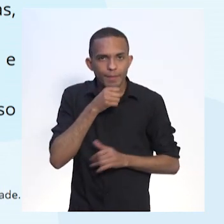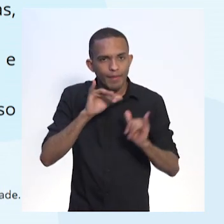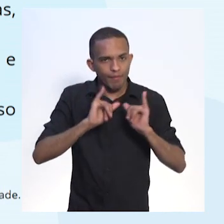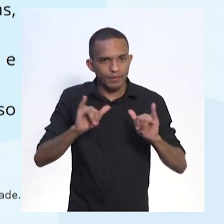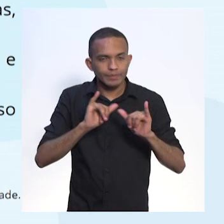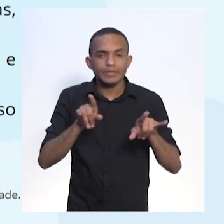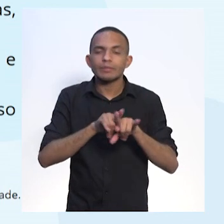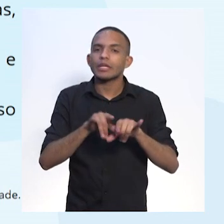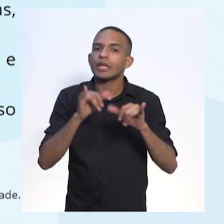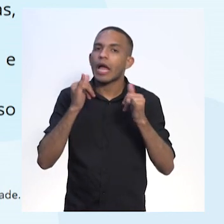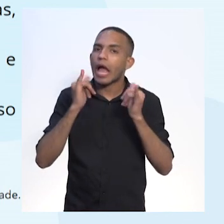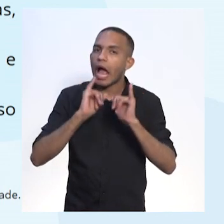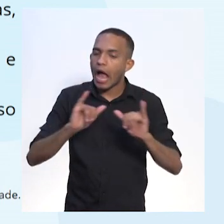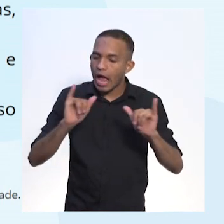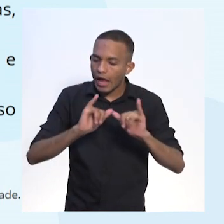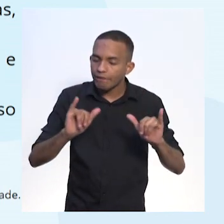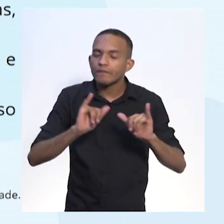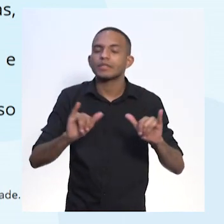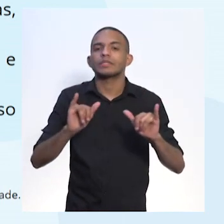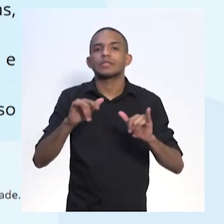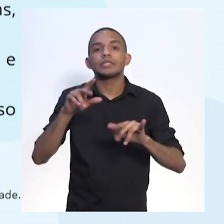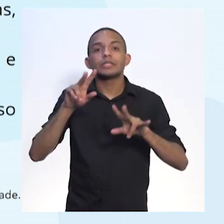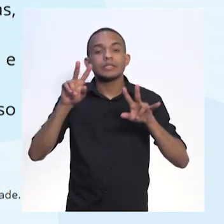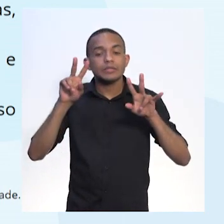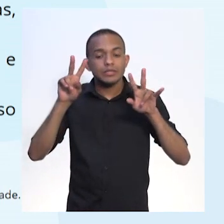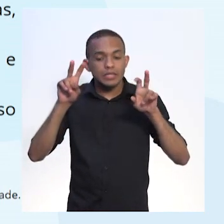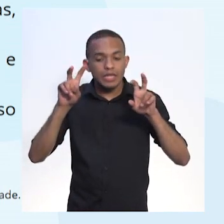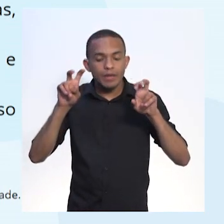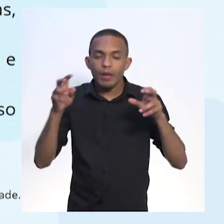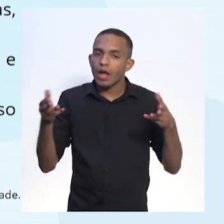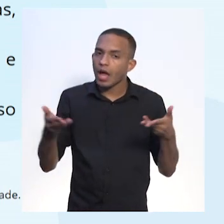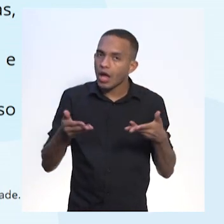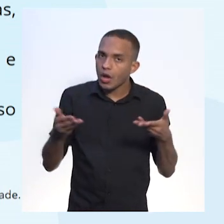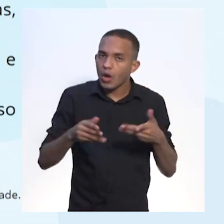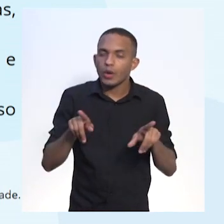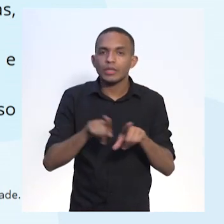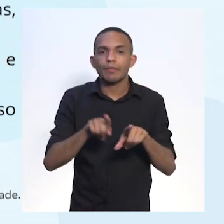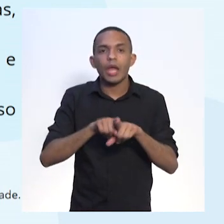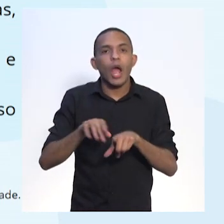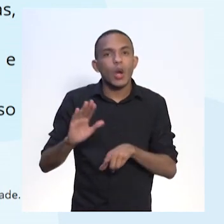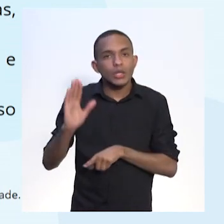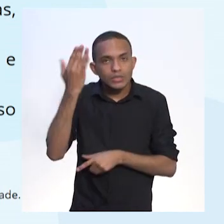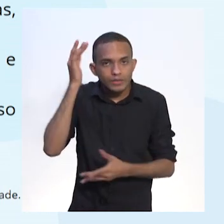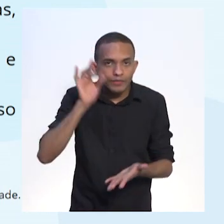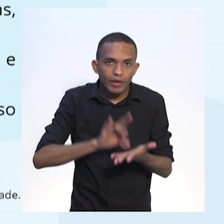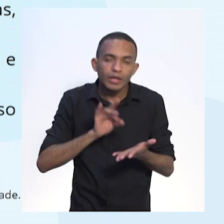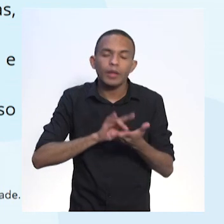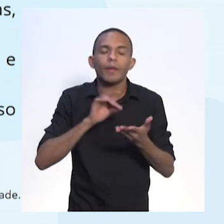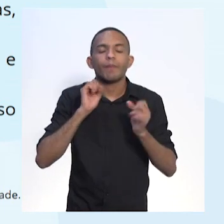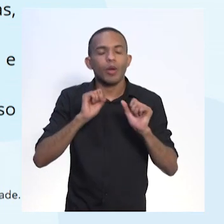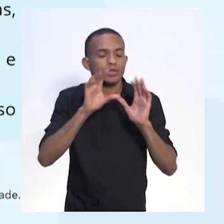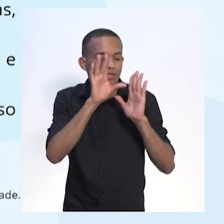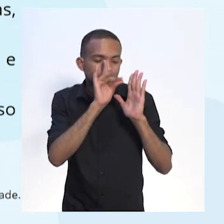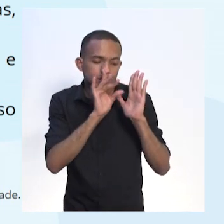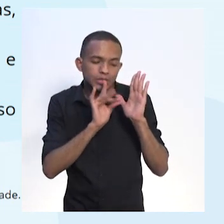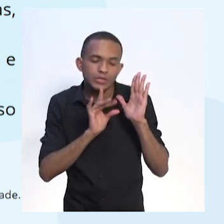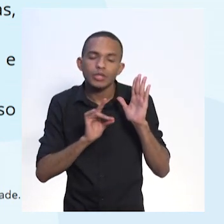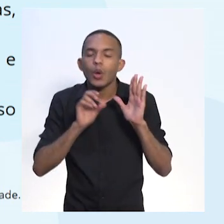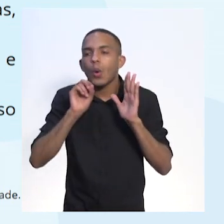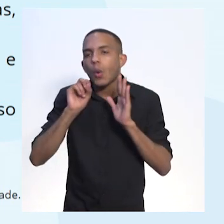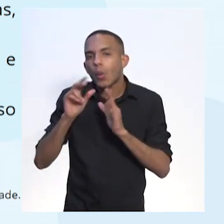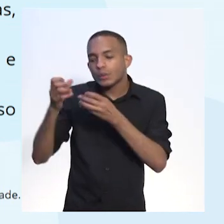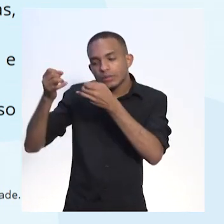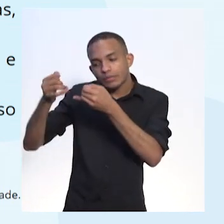é informativo, tá? Referente a um tema atual ou um acontecimento real, podendo ser descritivo ou